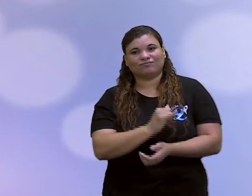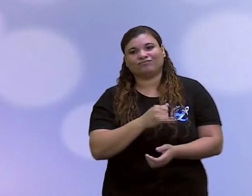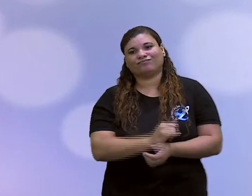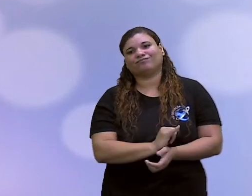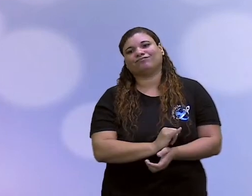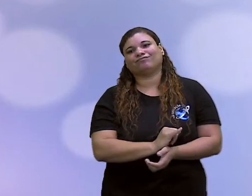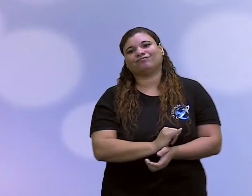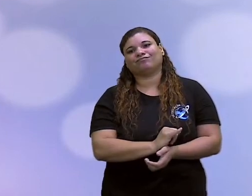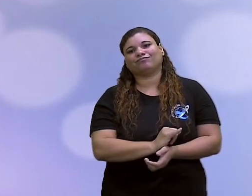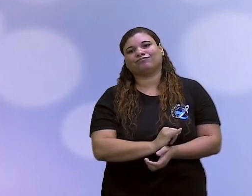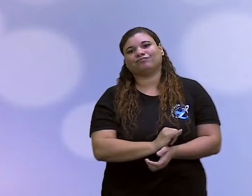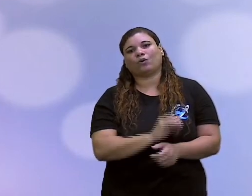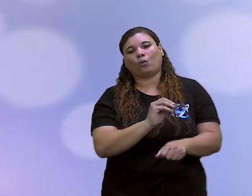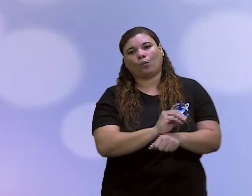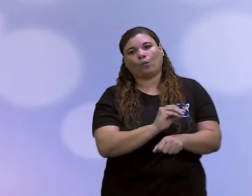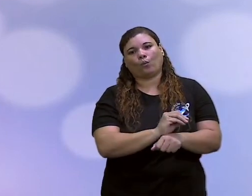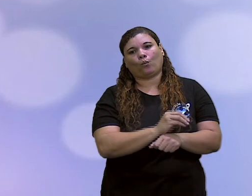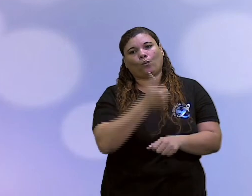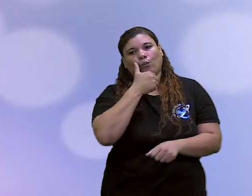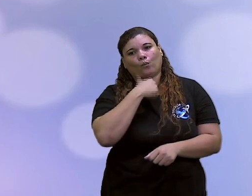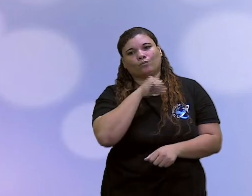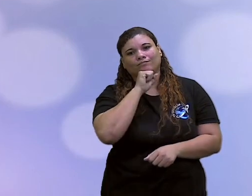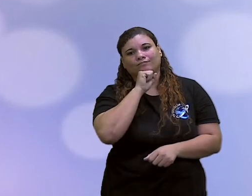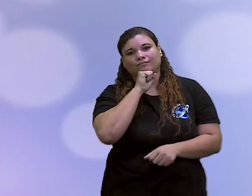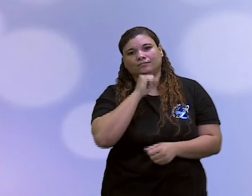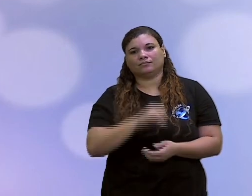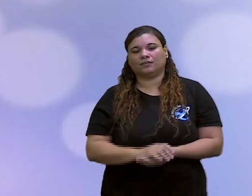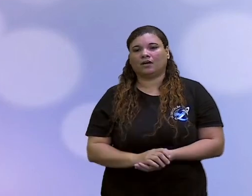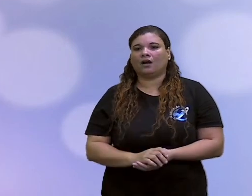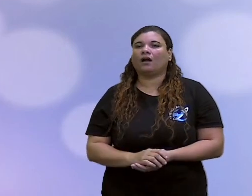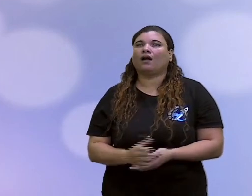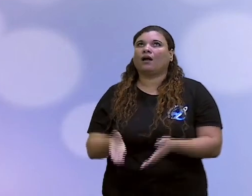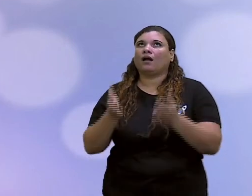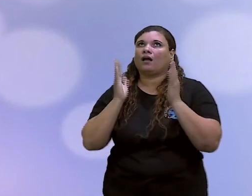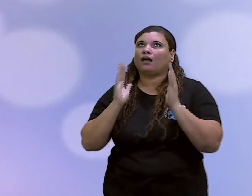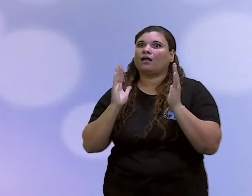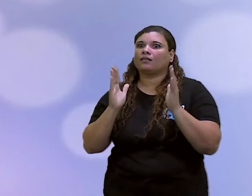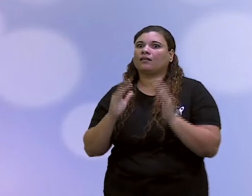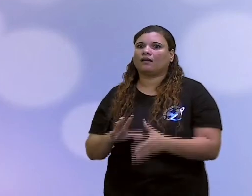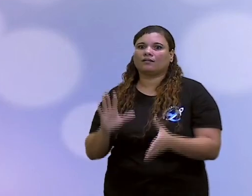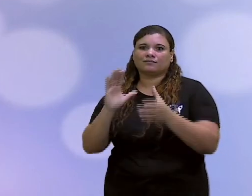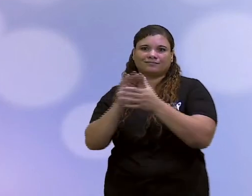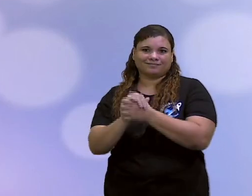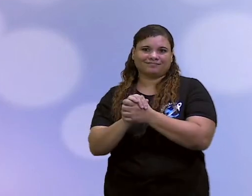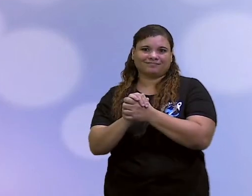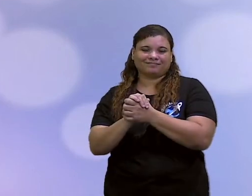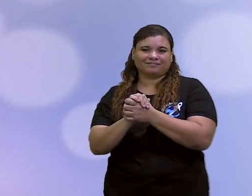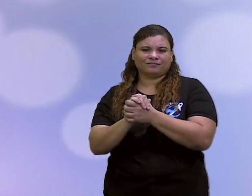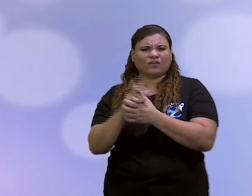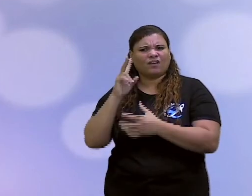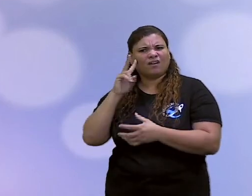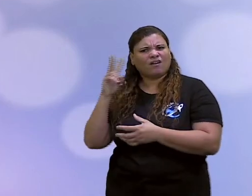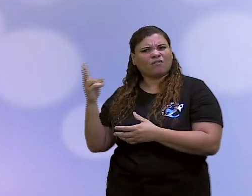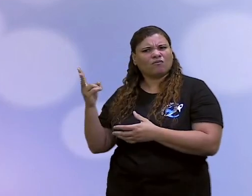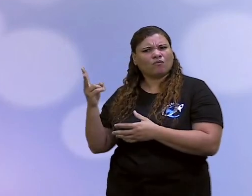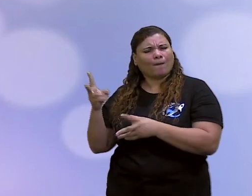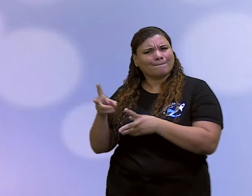Finalmente se casaram. E aí, finalidade? Qual é esse sentido aí, né? Foi feita uma ação para aquele